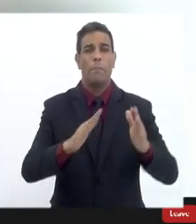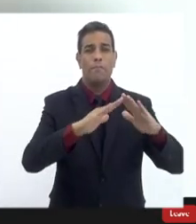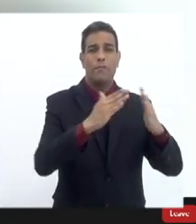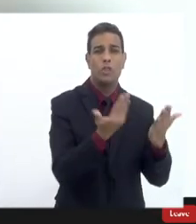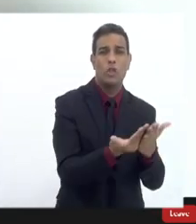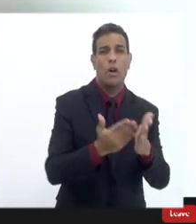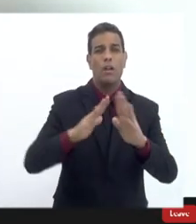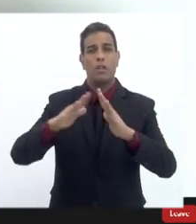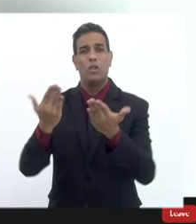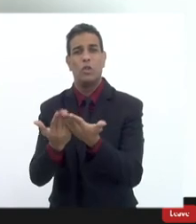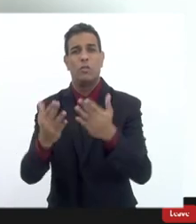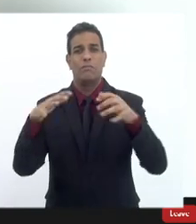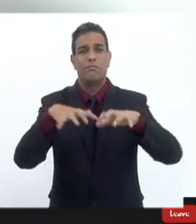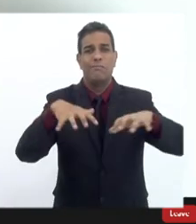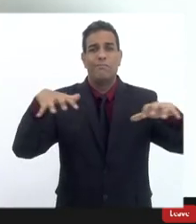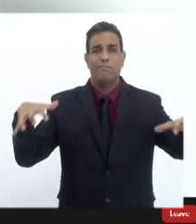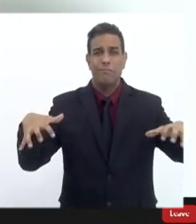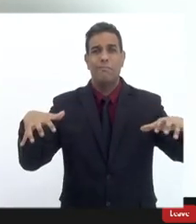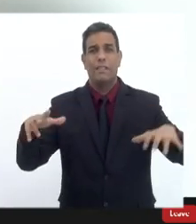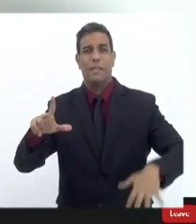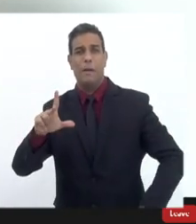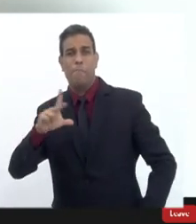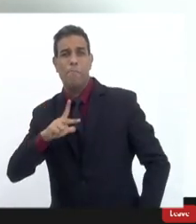estrutura, enfim, dessas unidades escolares,